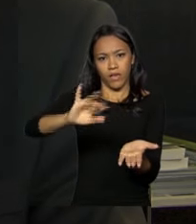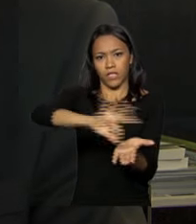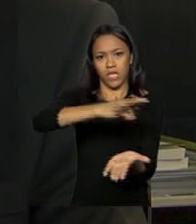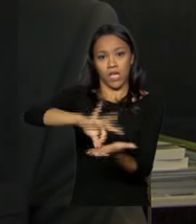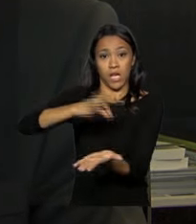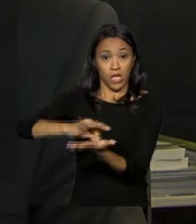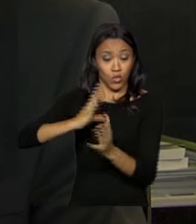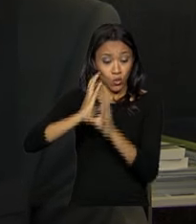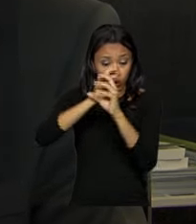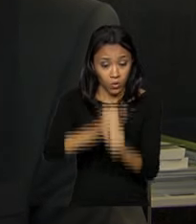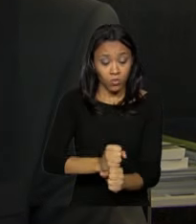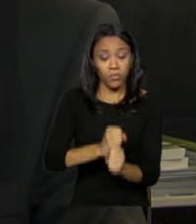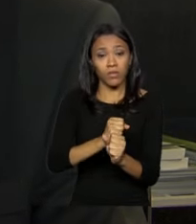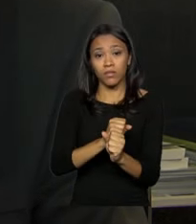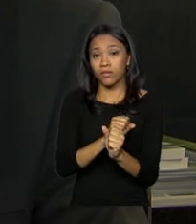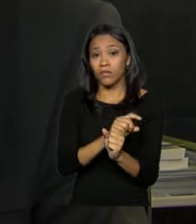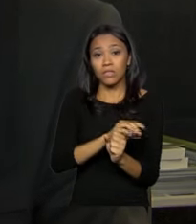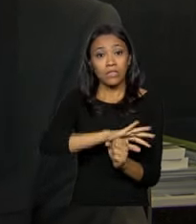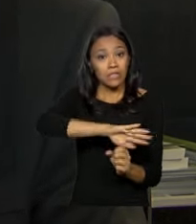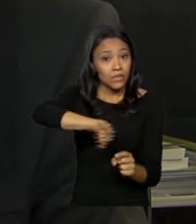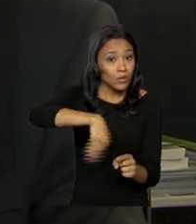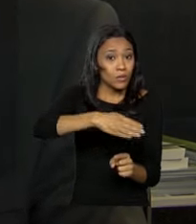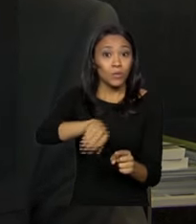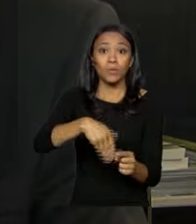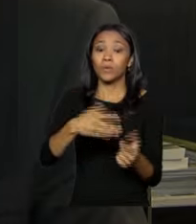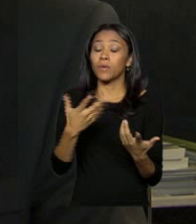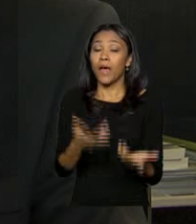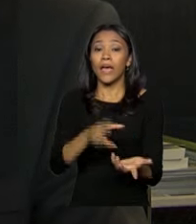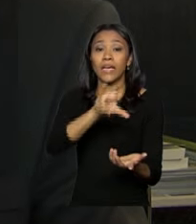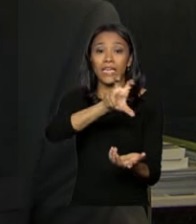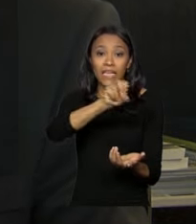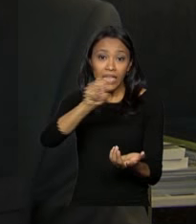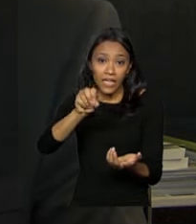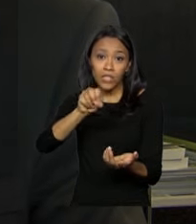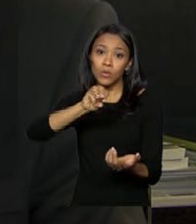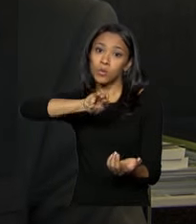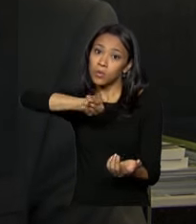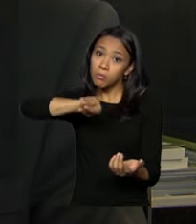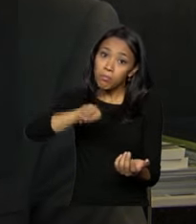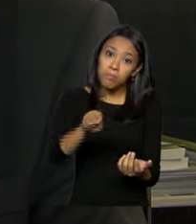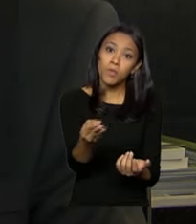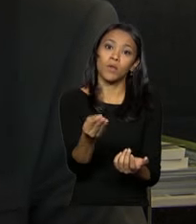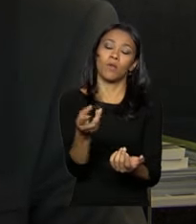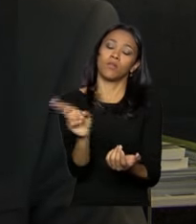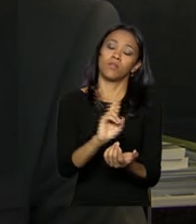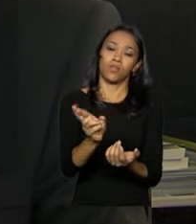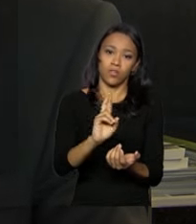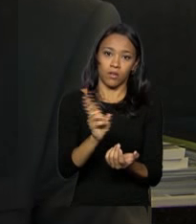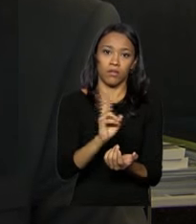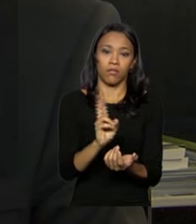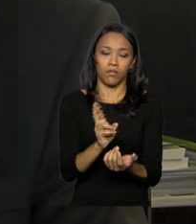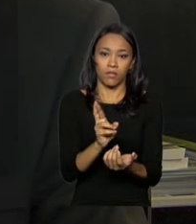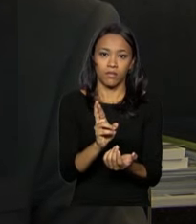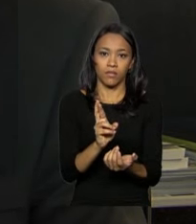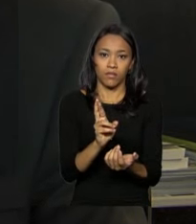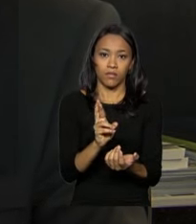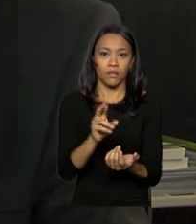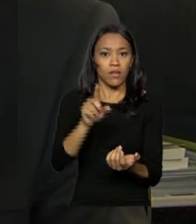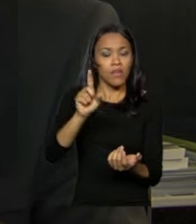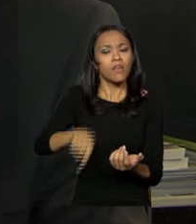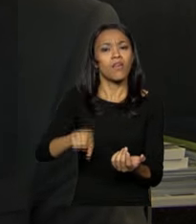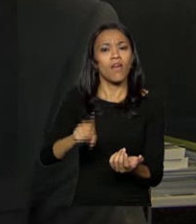total, esses acordos significam 500 milhões de reais, que praticamente